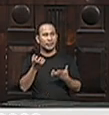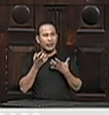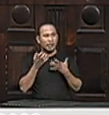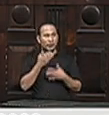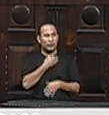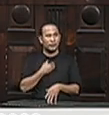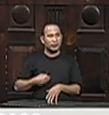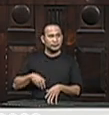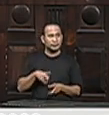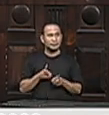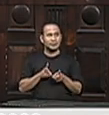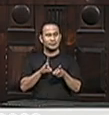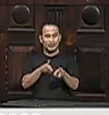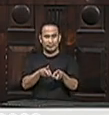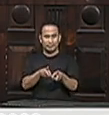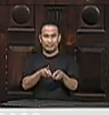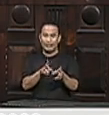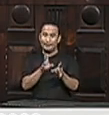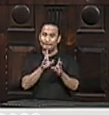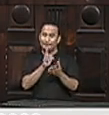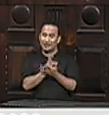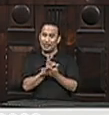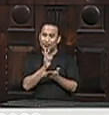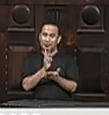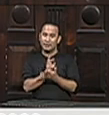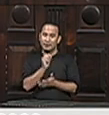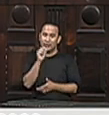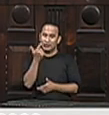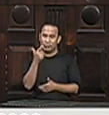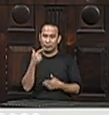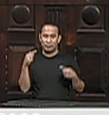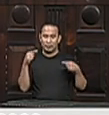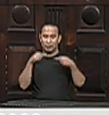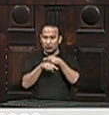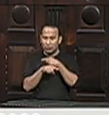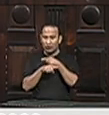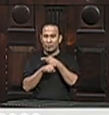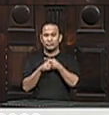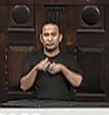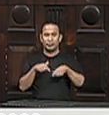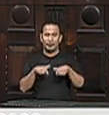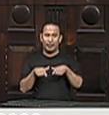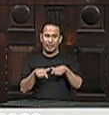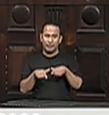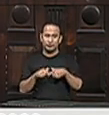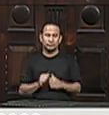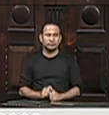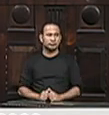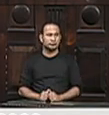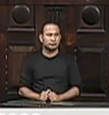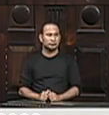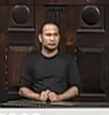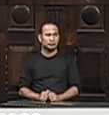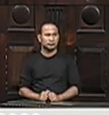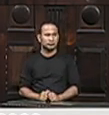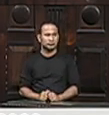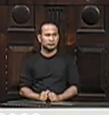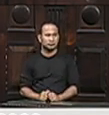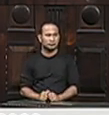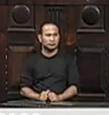ter anulado uma votação desta casa. Então, é duro. Mas, senhor